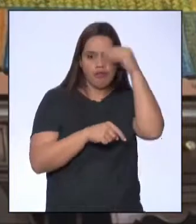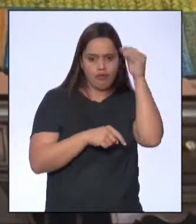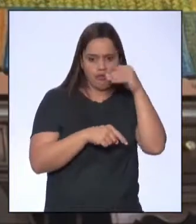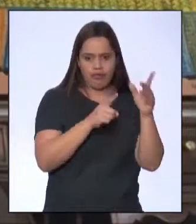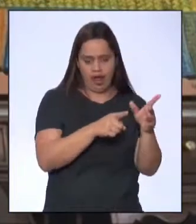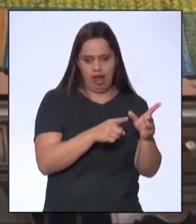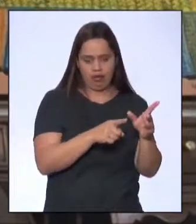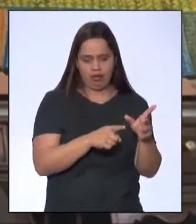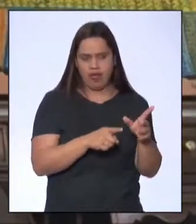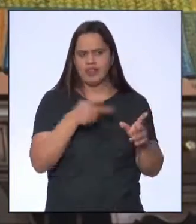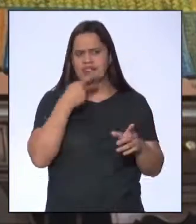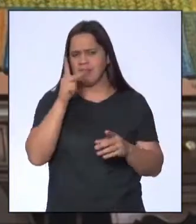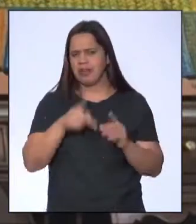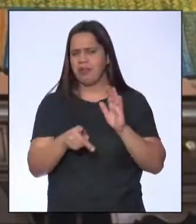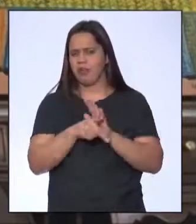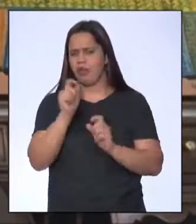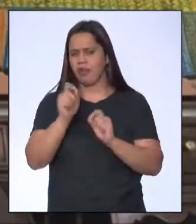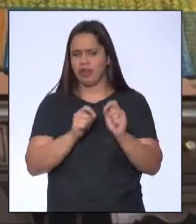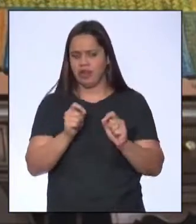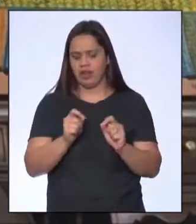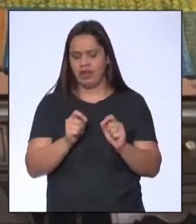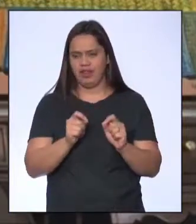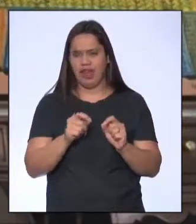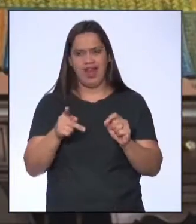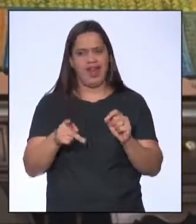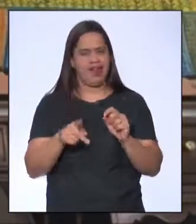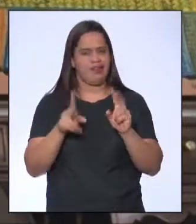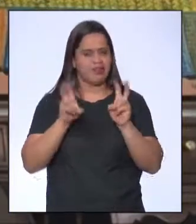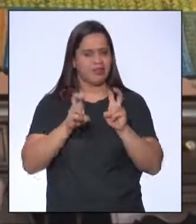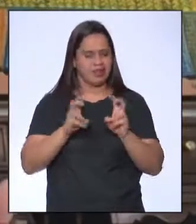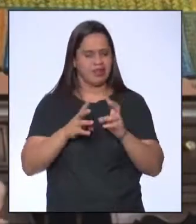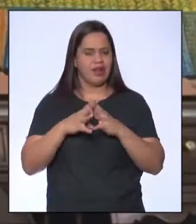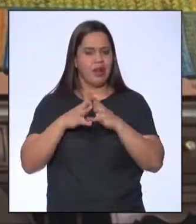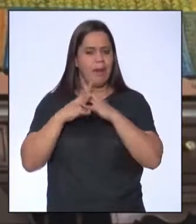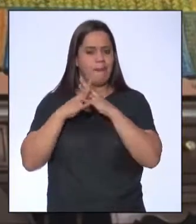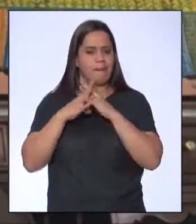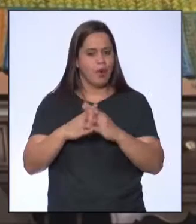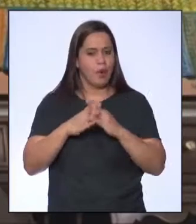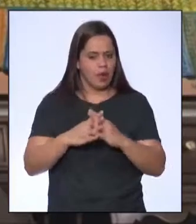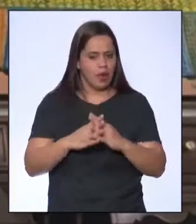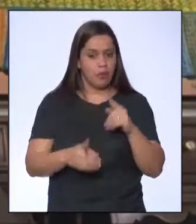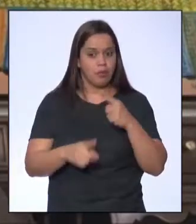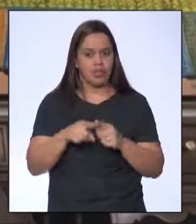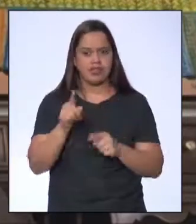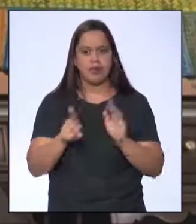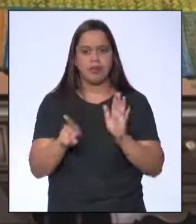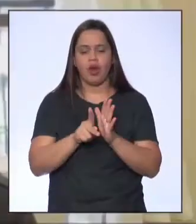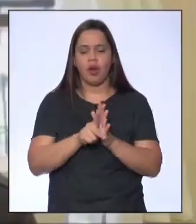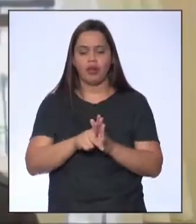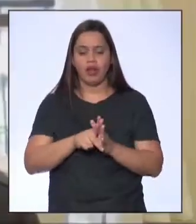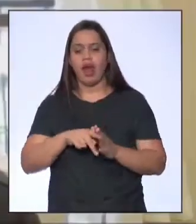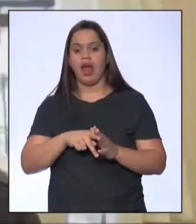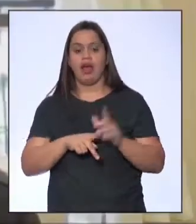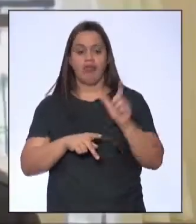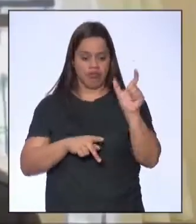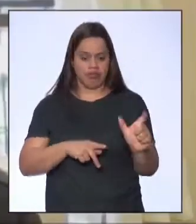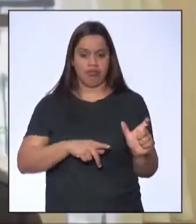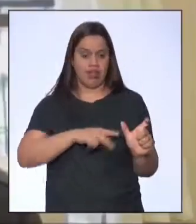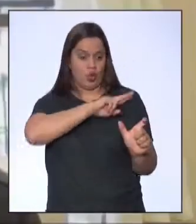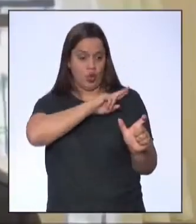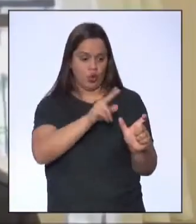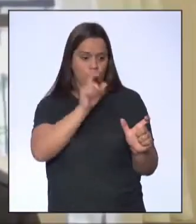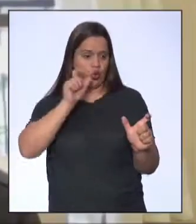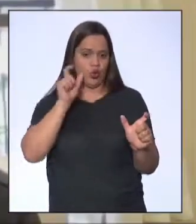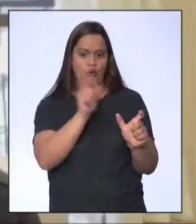ser complexa em termos do que você está rotulando o aluno. Sim. Eu tive uma